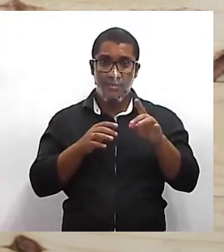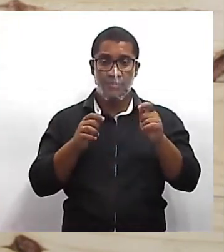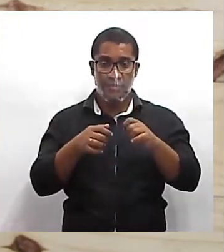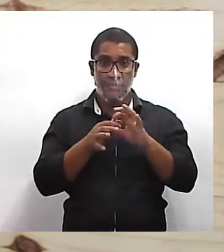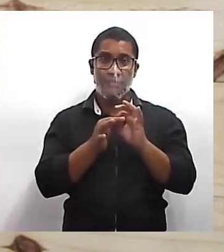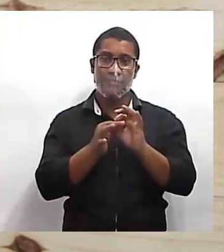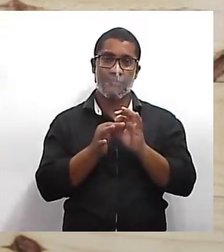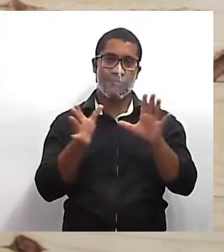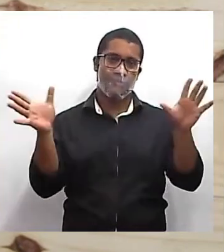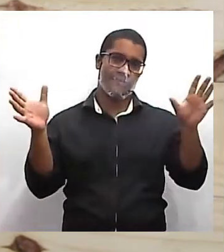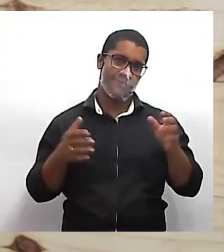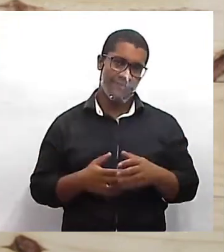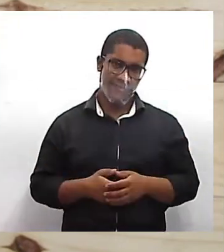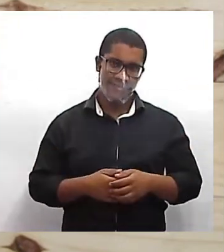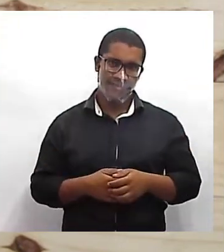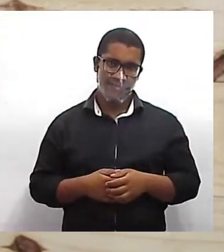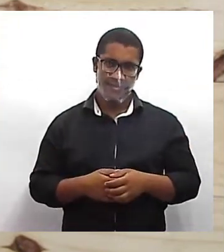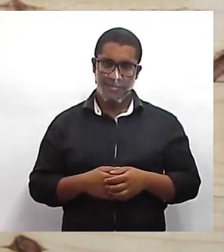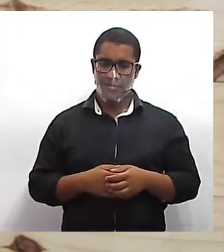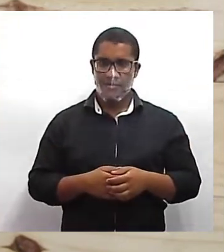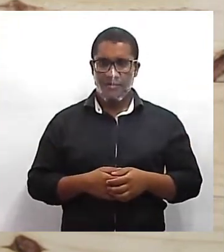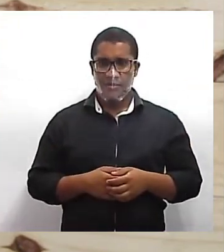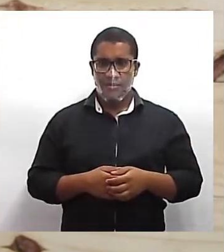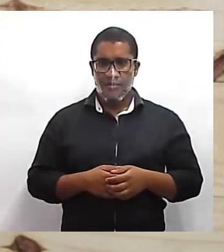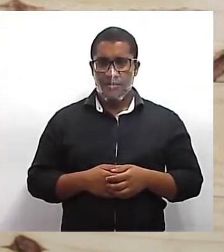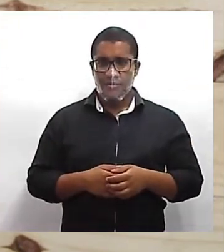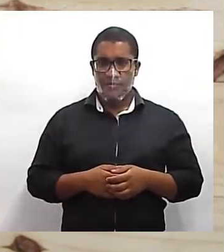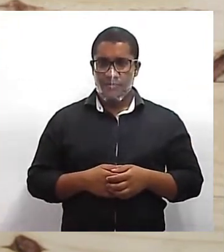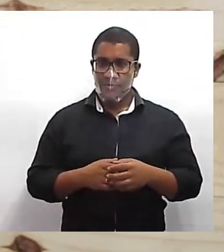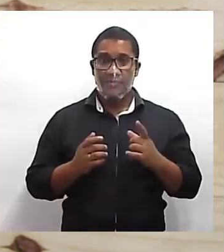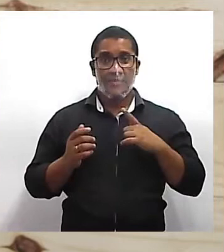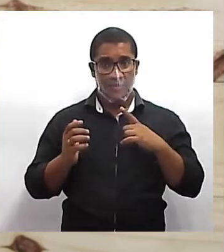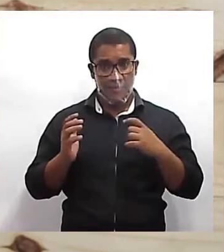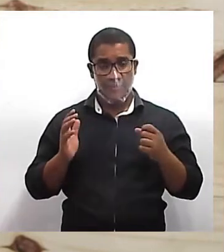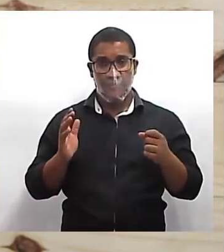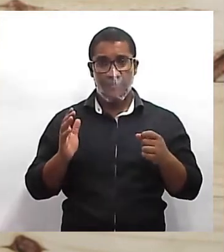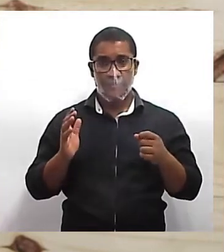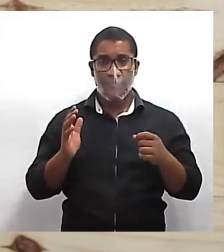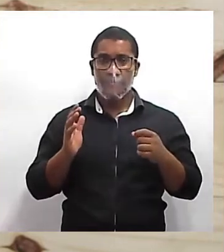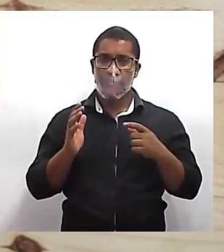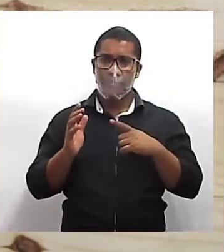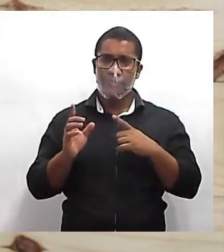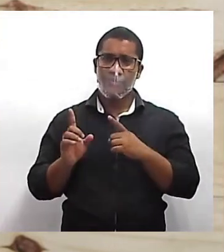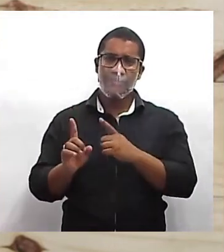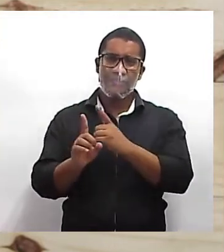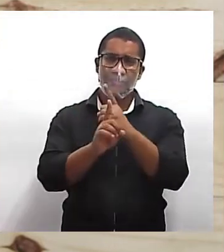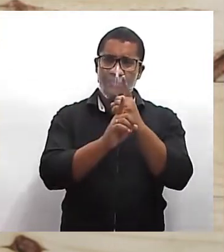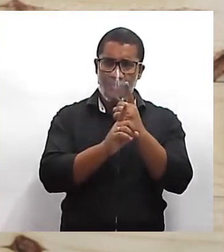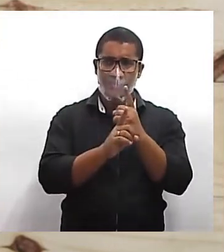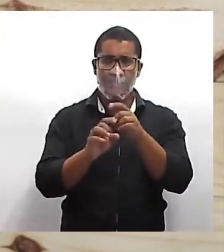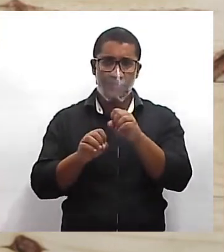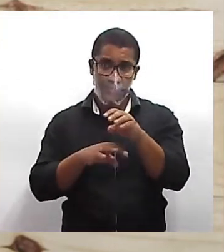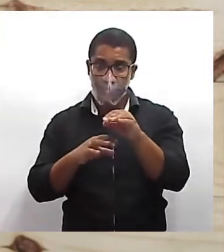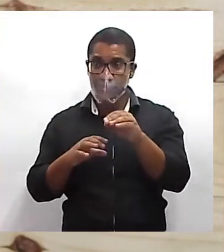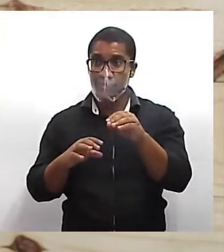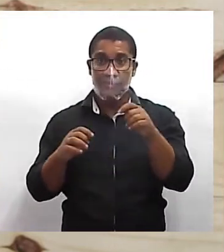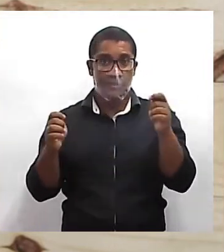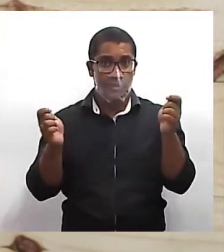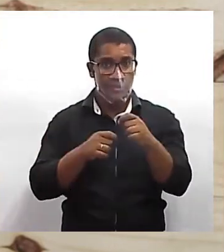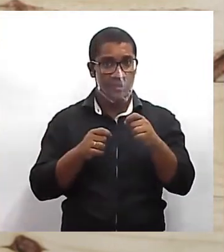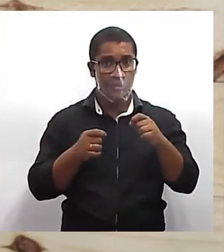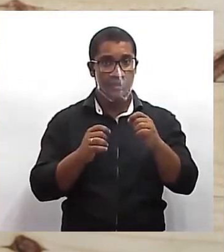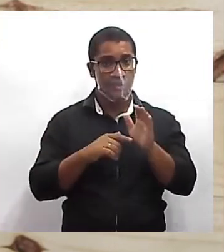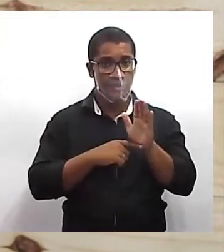libertadora, ela é emancipatória. Os impactos da educação são extremos e profundos, né? Escutem